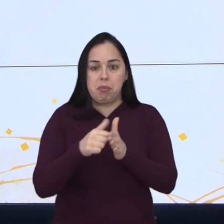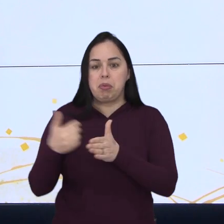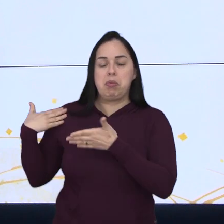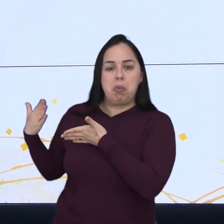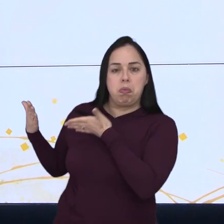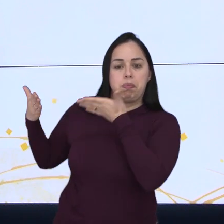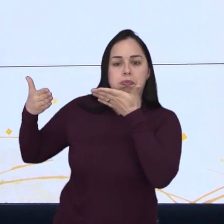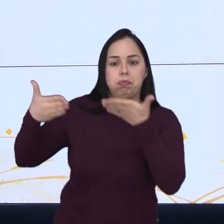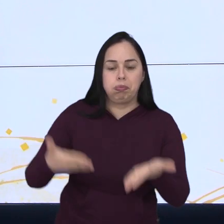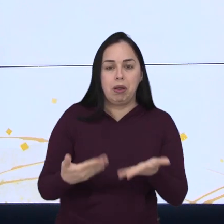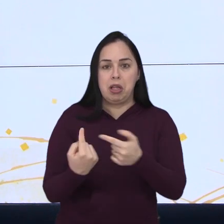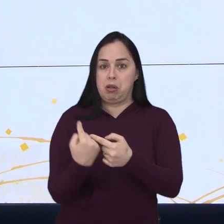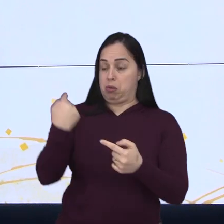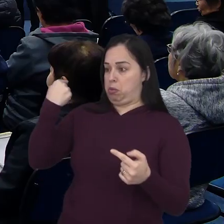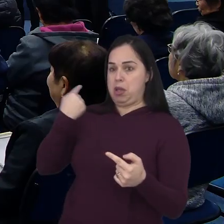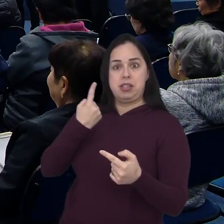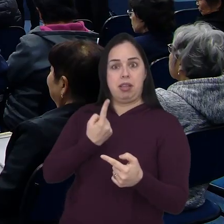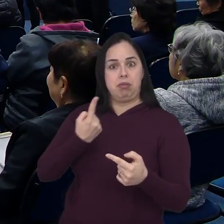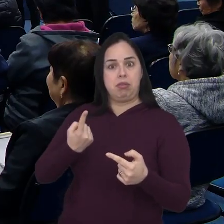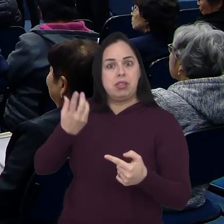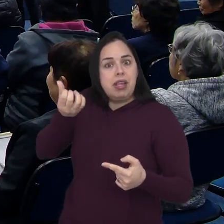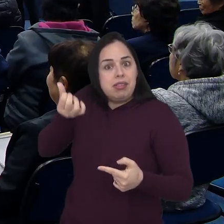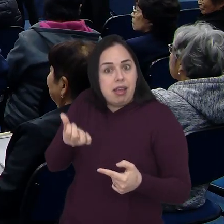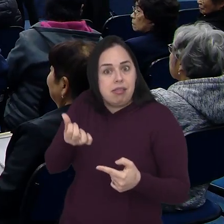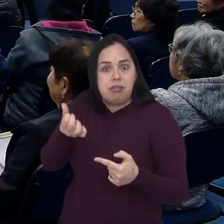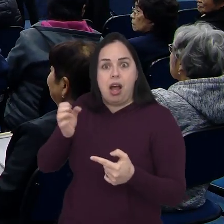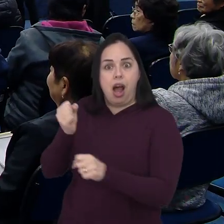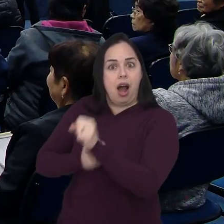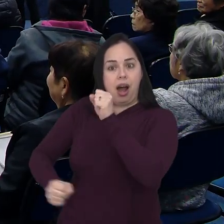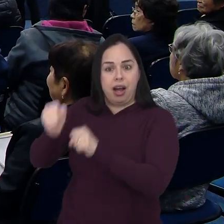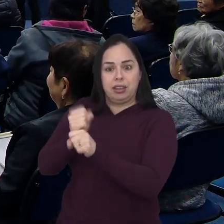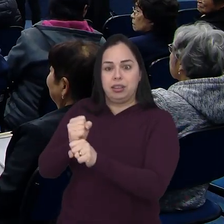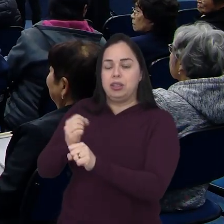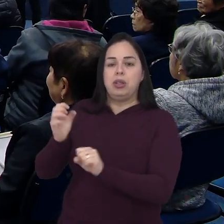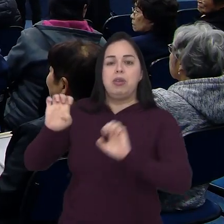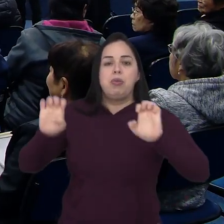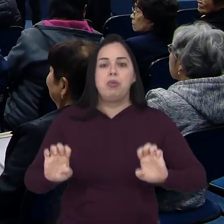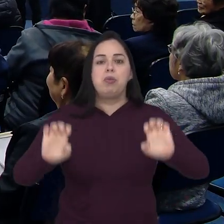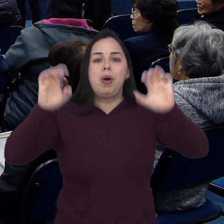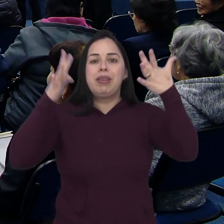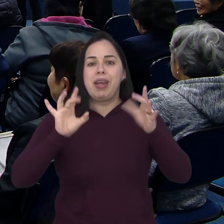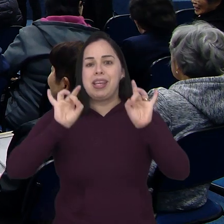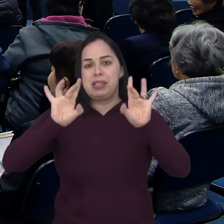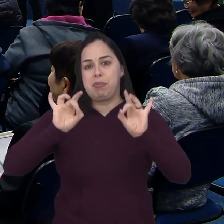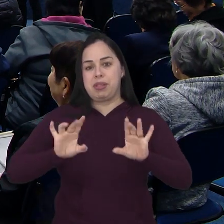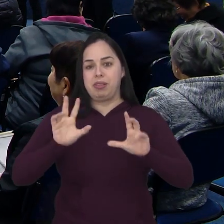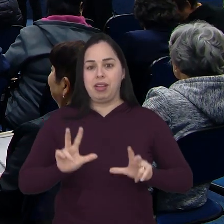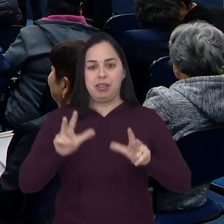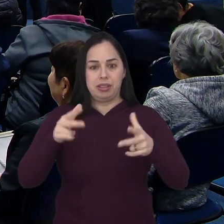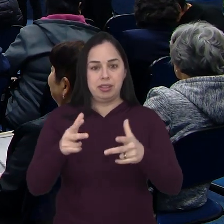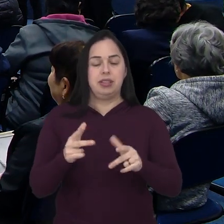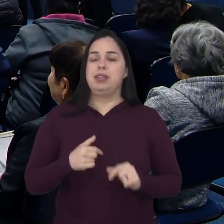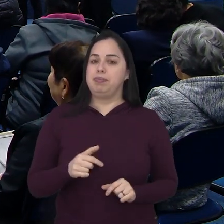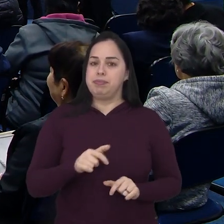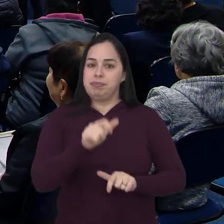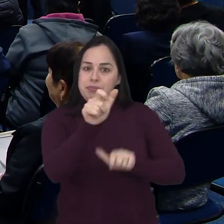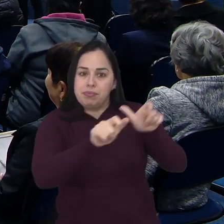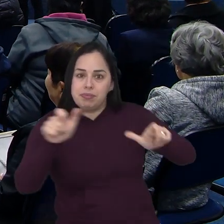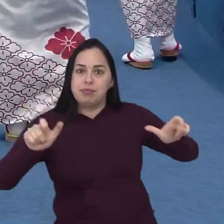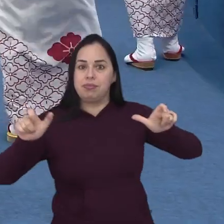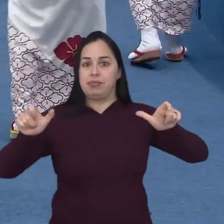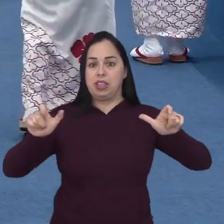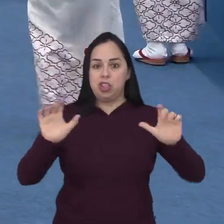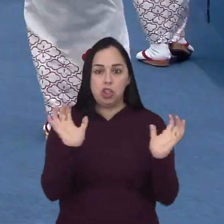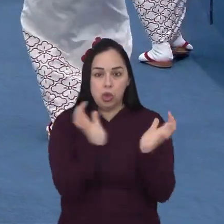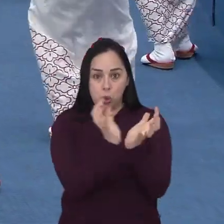primeiros imigrantes japoneses ao Brasil, 116 anos atrás, foi celebrada em cerimônia realizada na Câmara